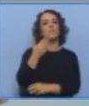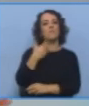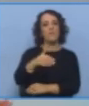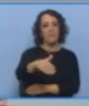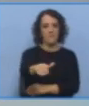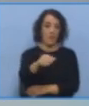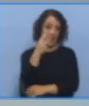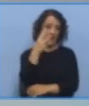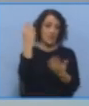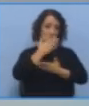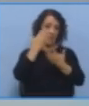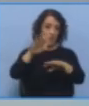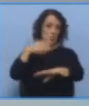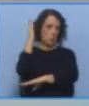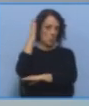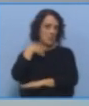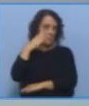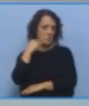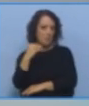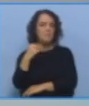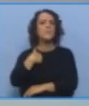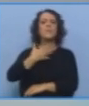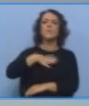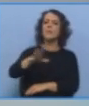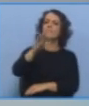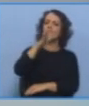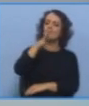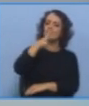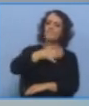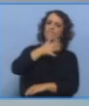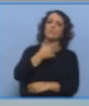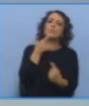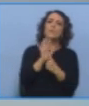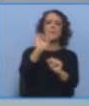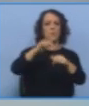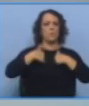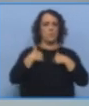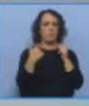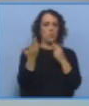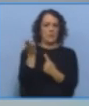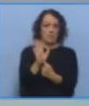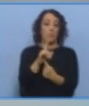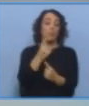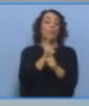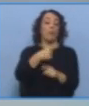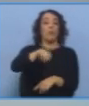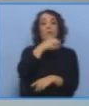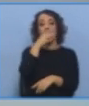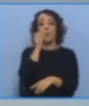durante 3 dias de congresso, creio eu, pedia-lhe que partíssemos do seu exemplo em concreto, porque estamos a falar de novos modelos